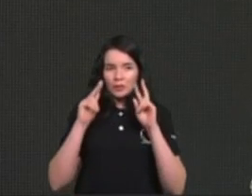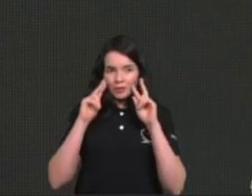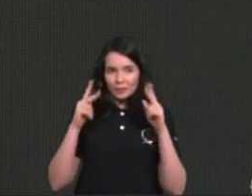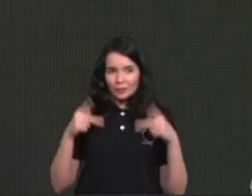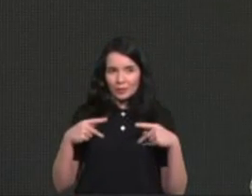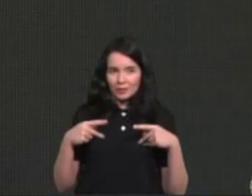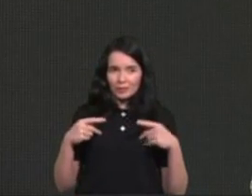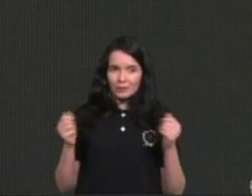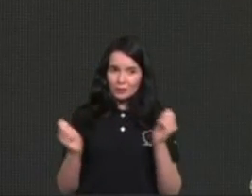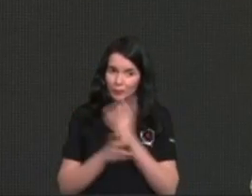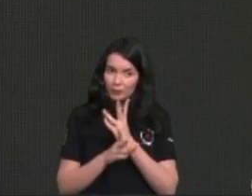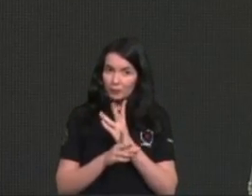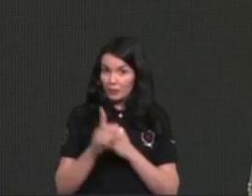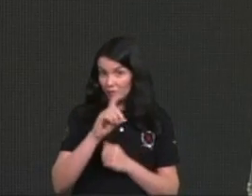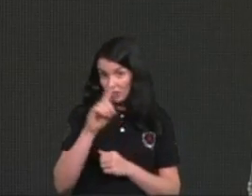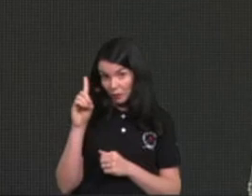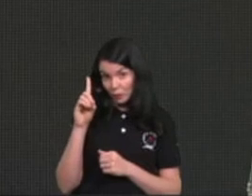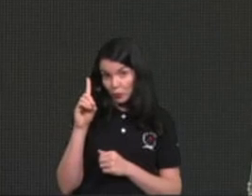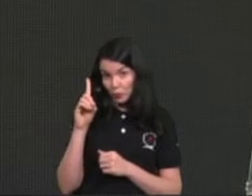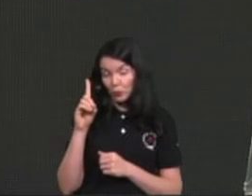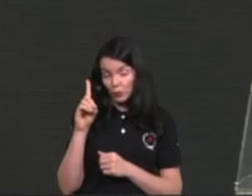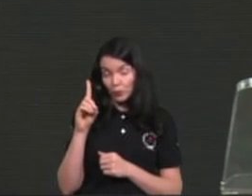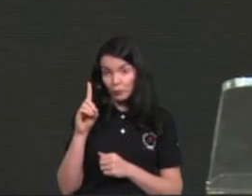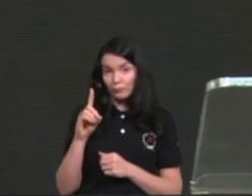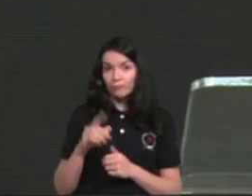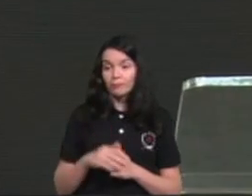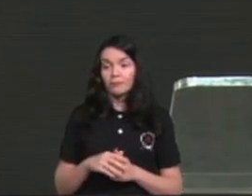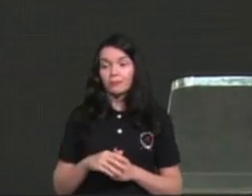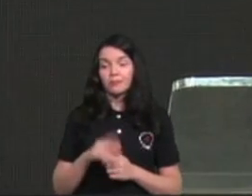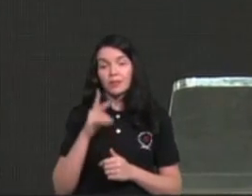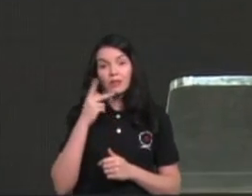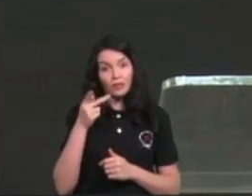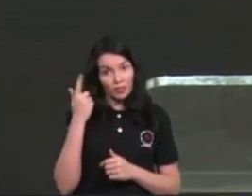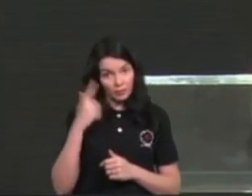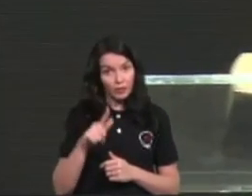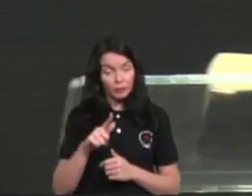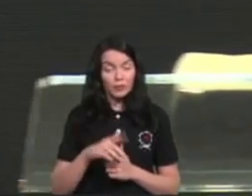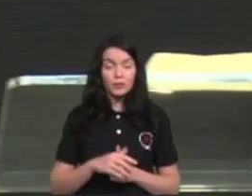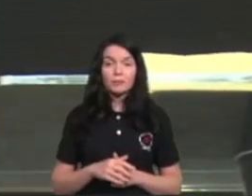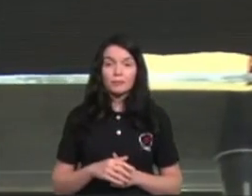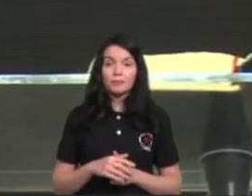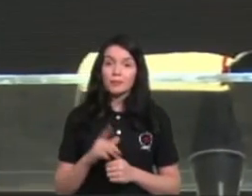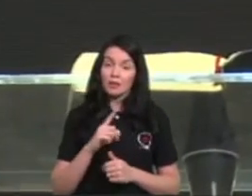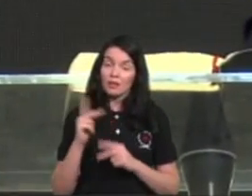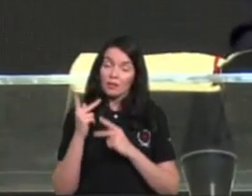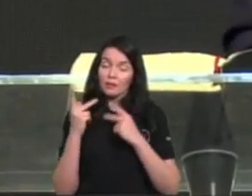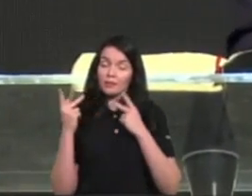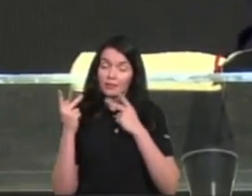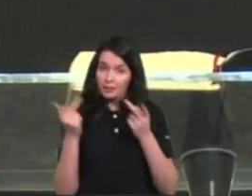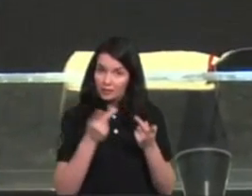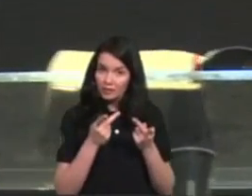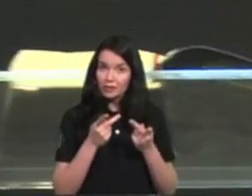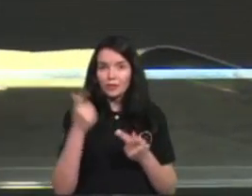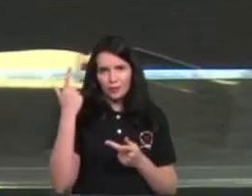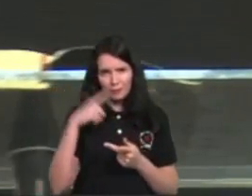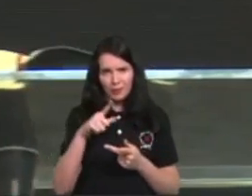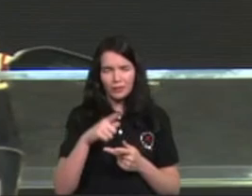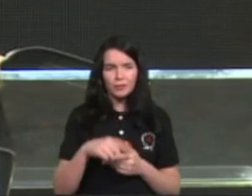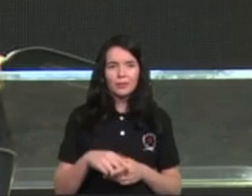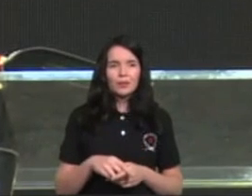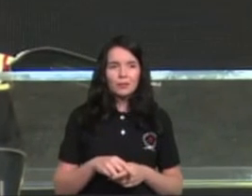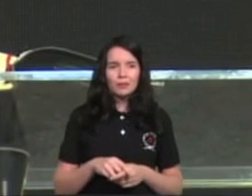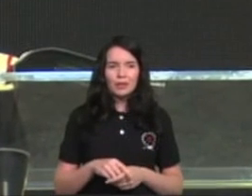Deus a todos os ser humanos e já ouviram falar isso aqui uma cor repetir porque tem visitante aqui é importante a repetição faz você